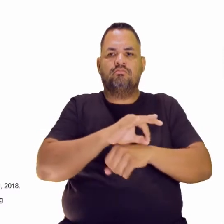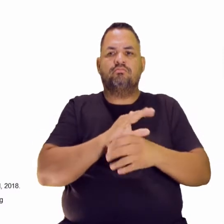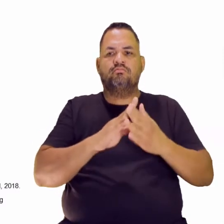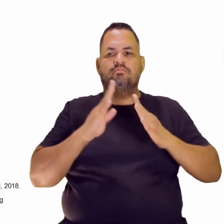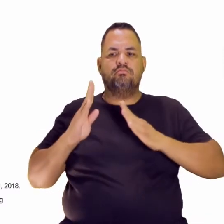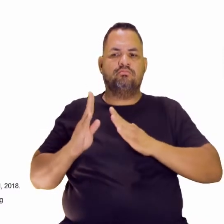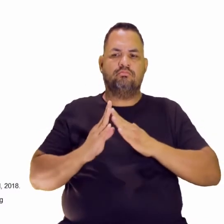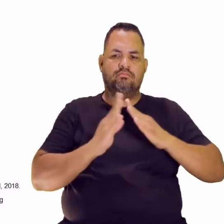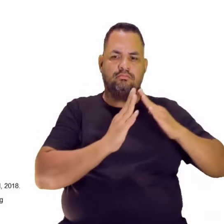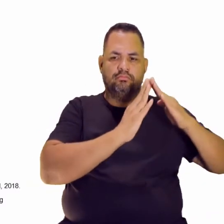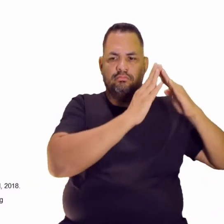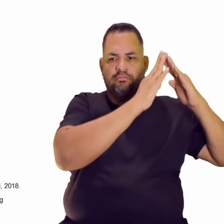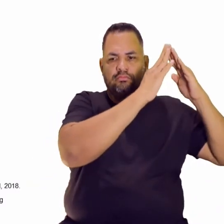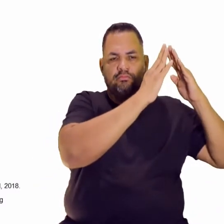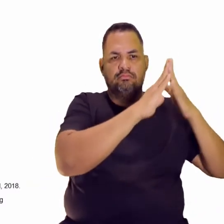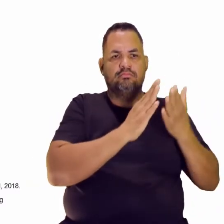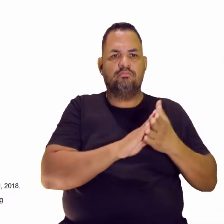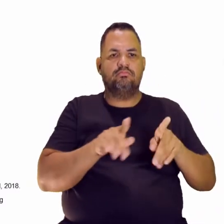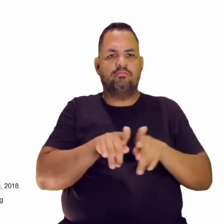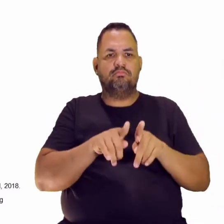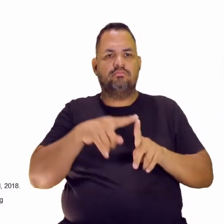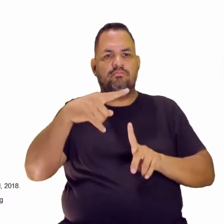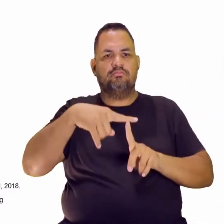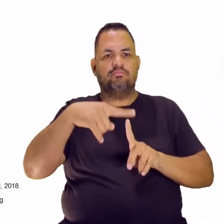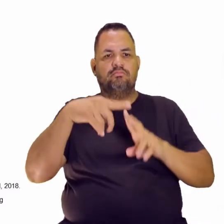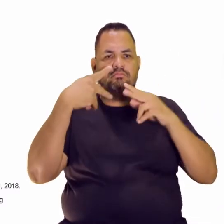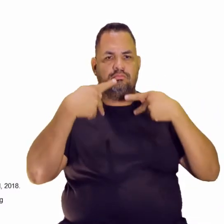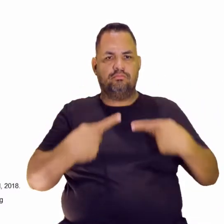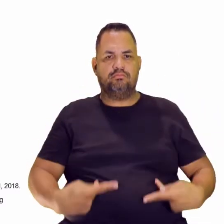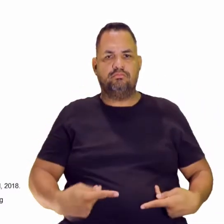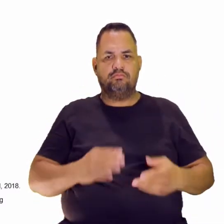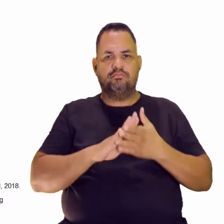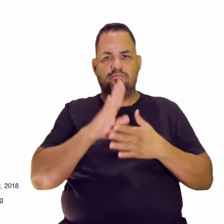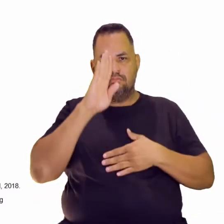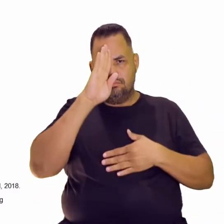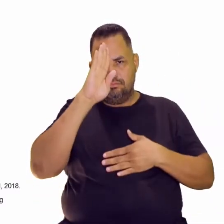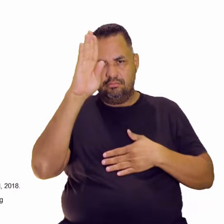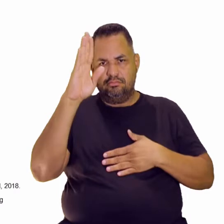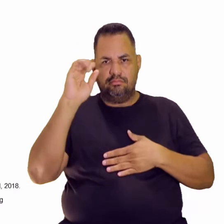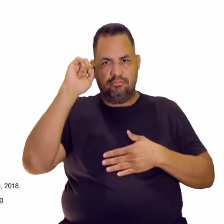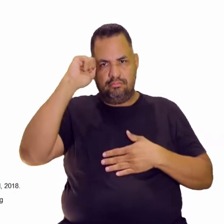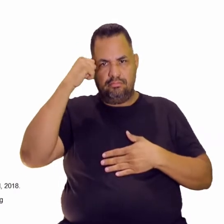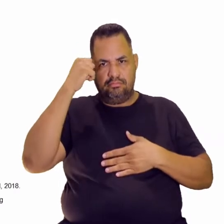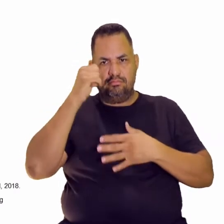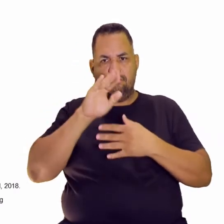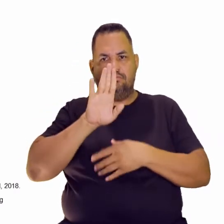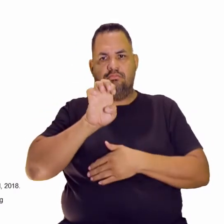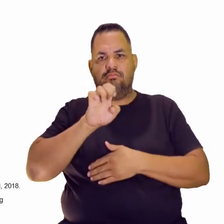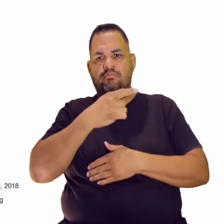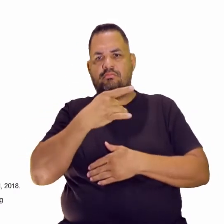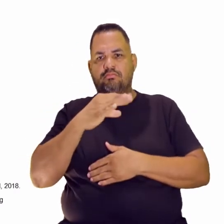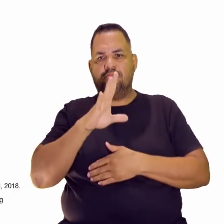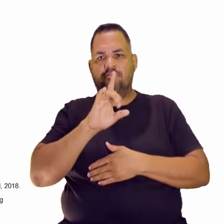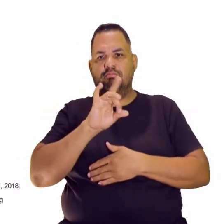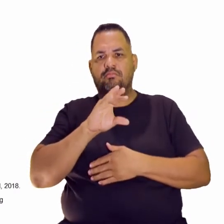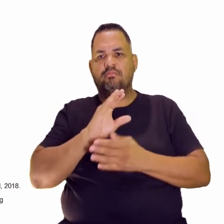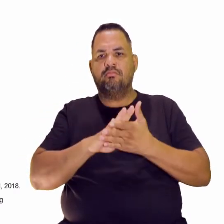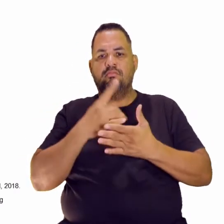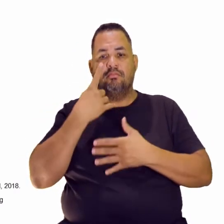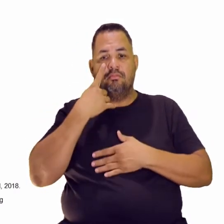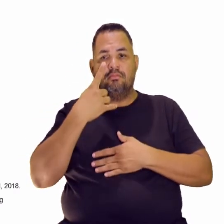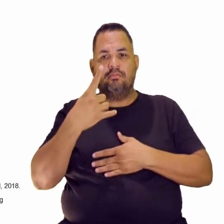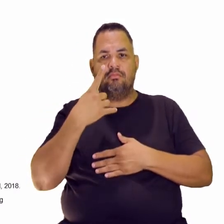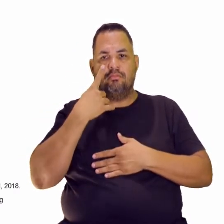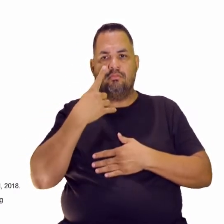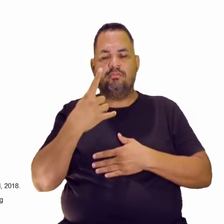arquitetura das favelas e pelos tipos humanos, principalmente os negros, exóticos